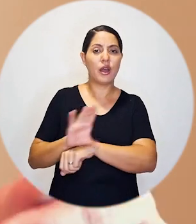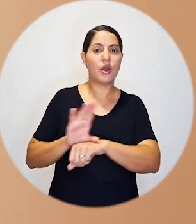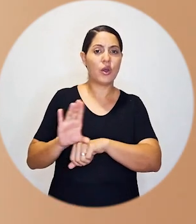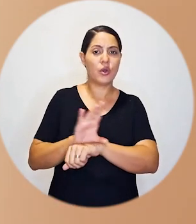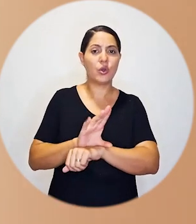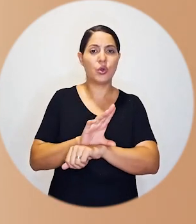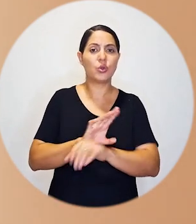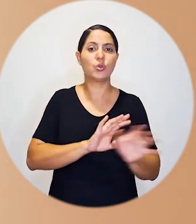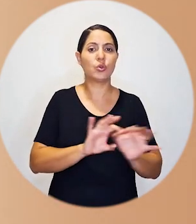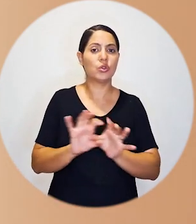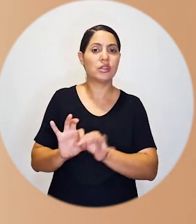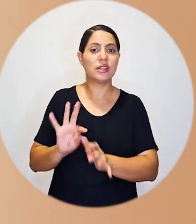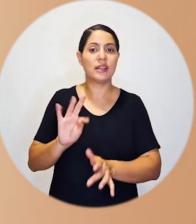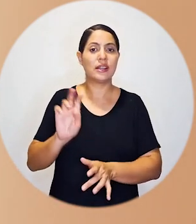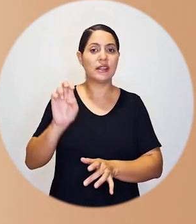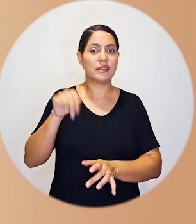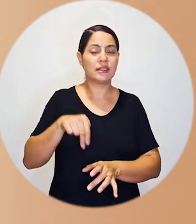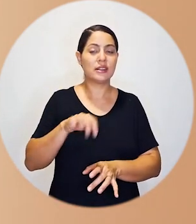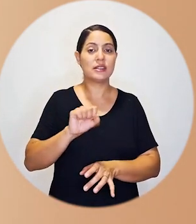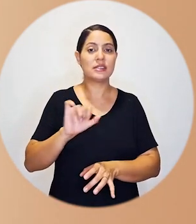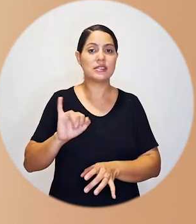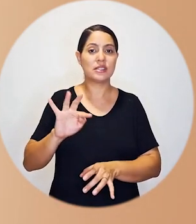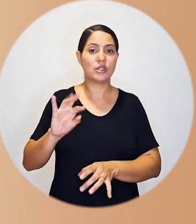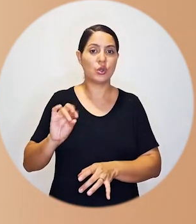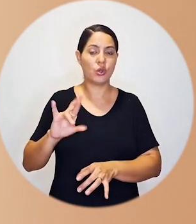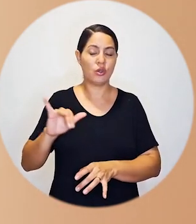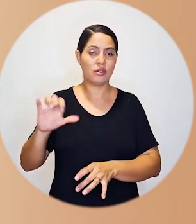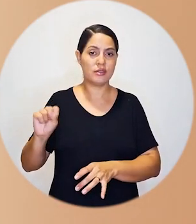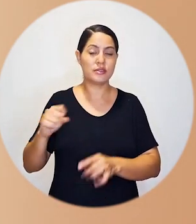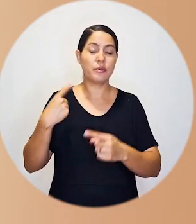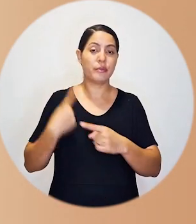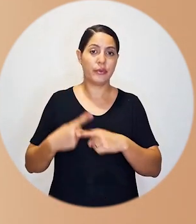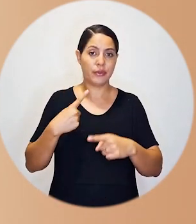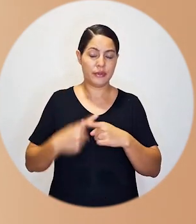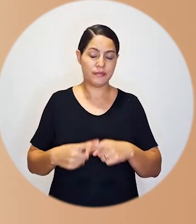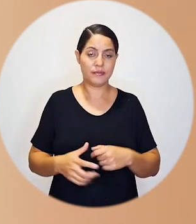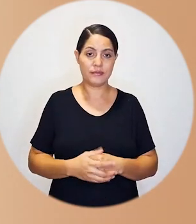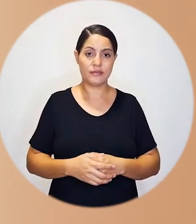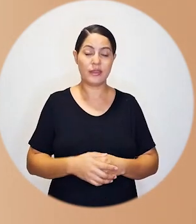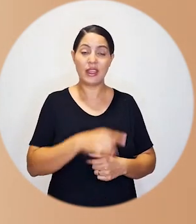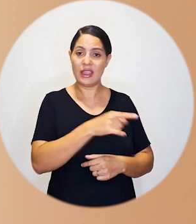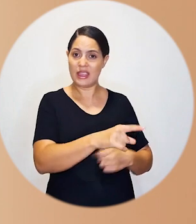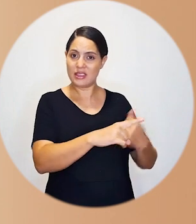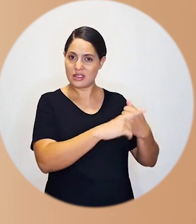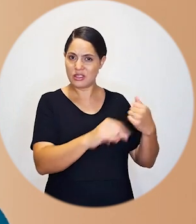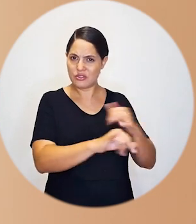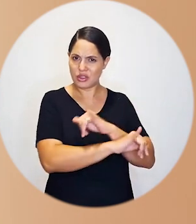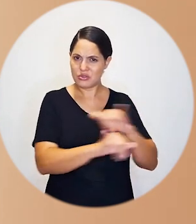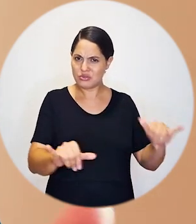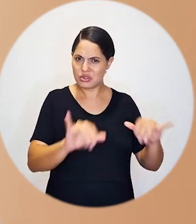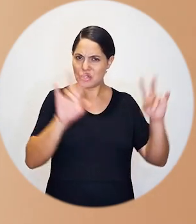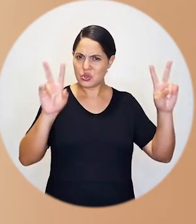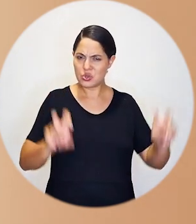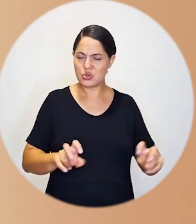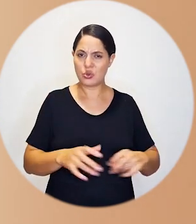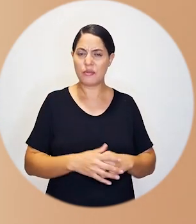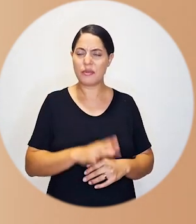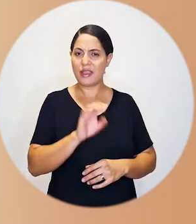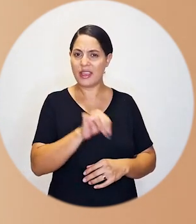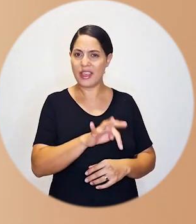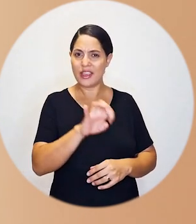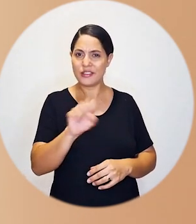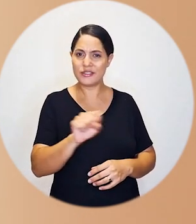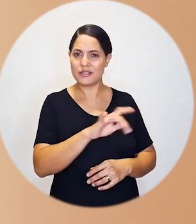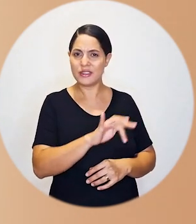constitucionais transitórias. Por quê? Porque esse artigo vedava que os entes federados que estivessem em regime especial